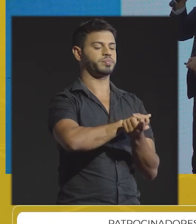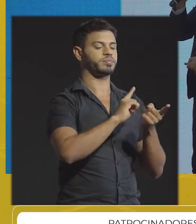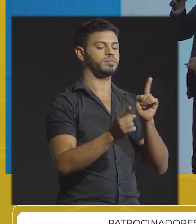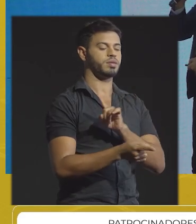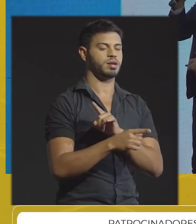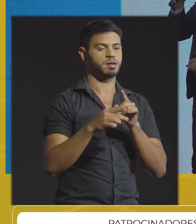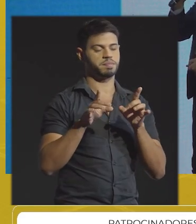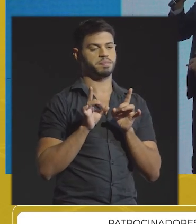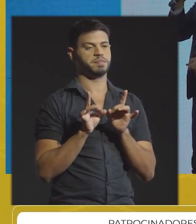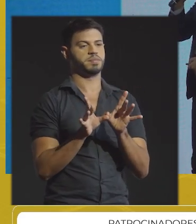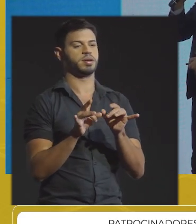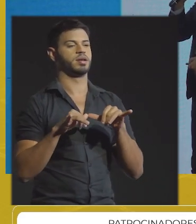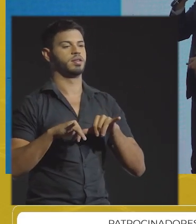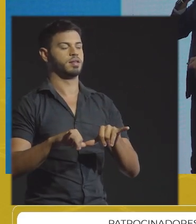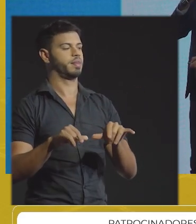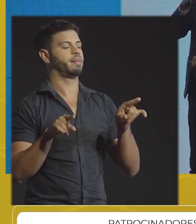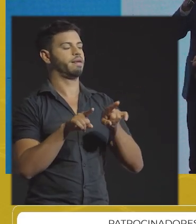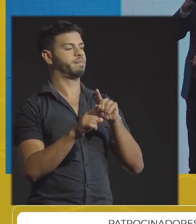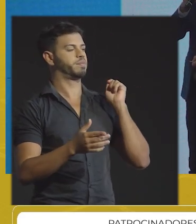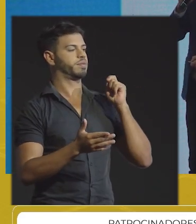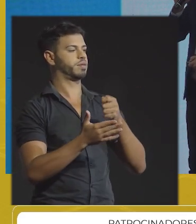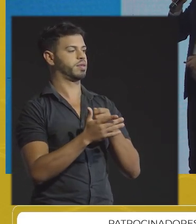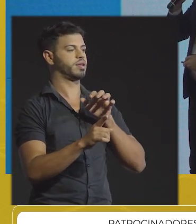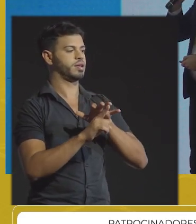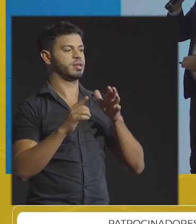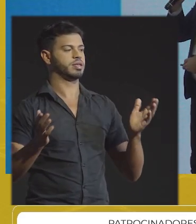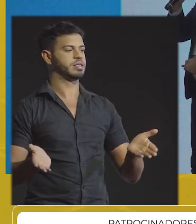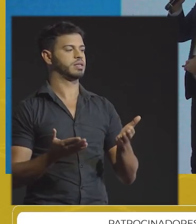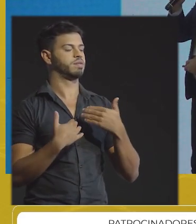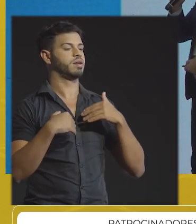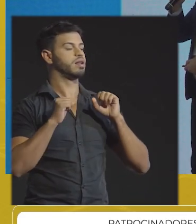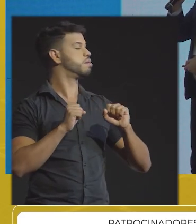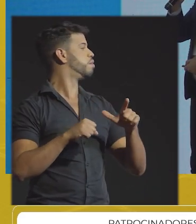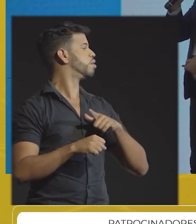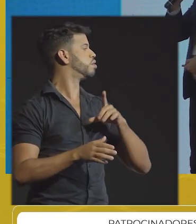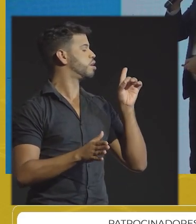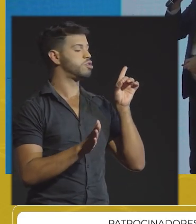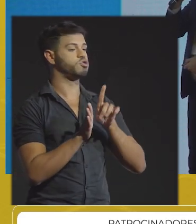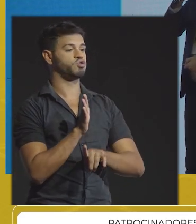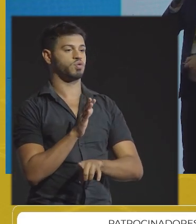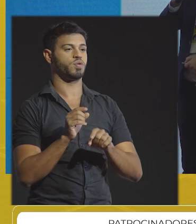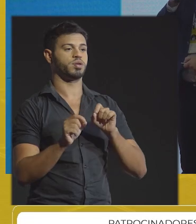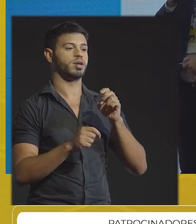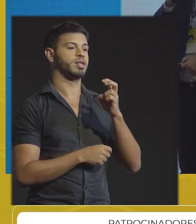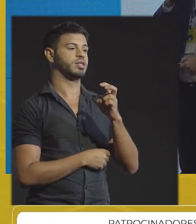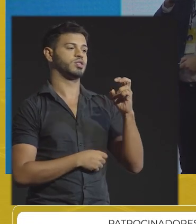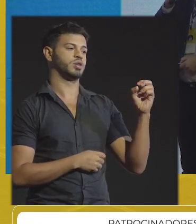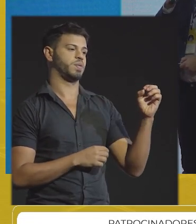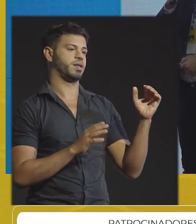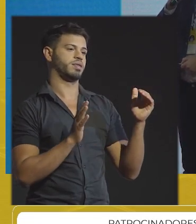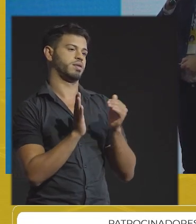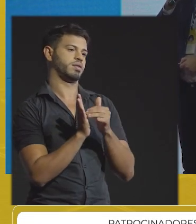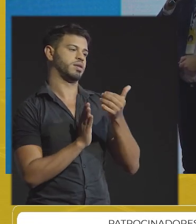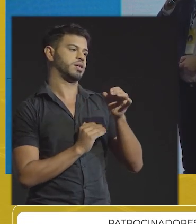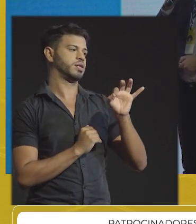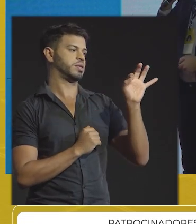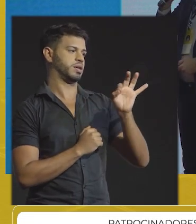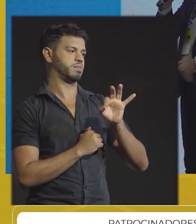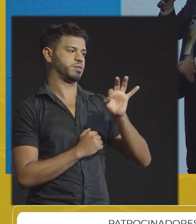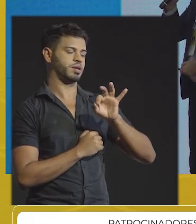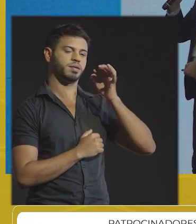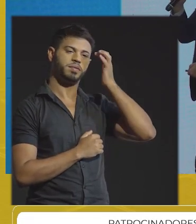livre e comprar da energia de fonte incentivada ele pode ter um desconto aqui de 50 ou 100% da